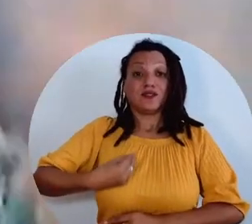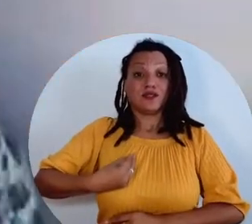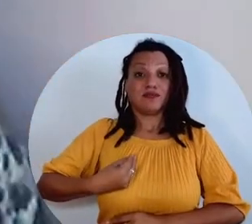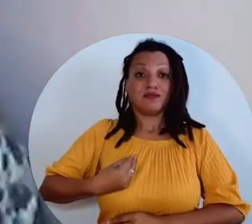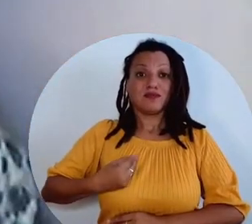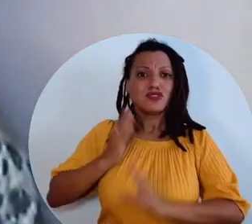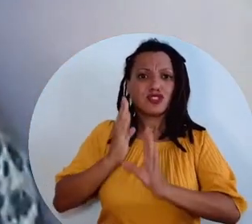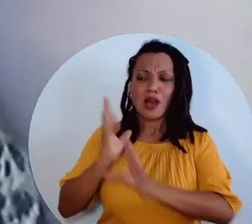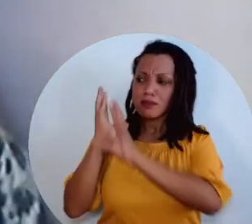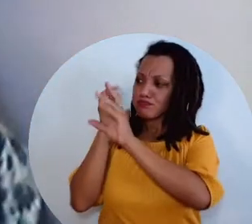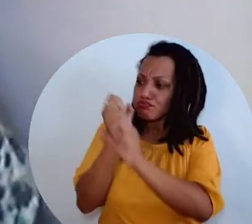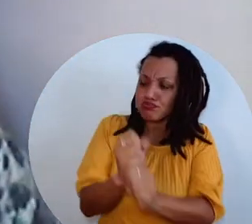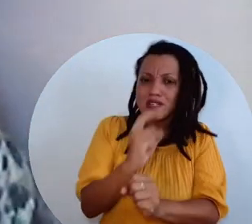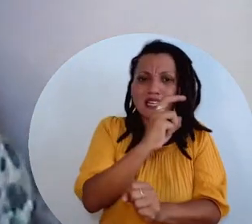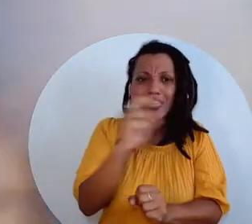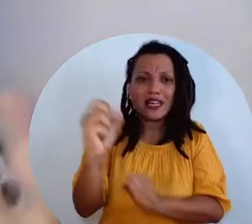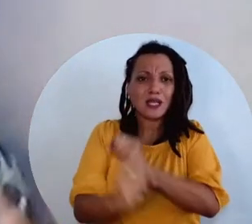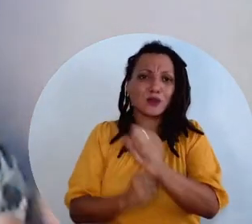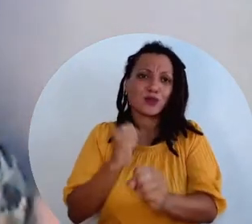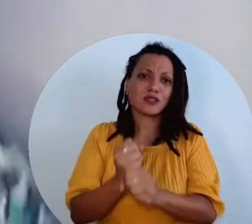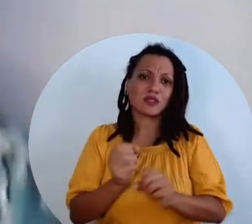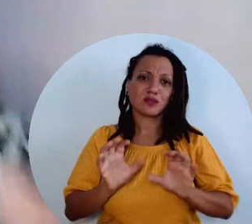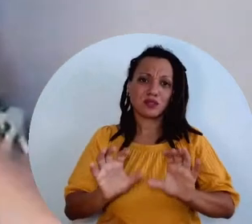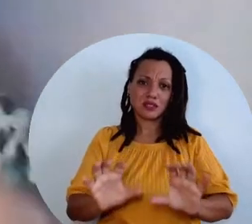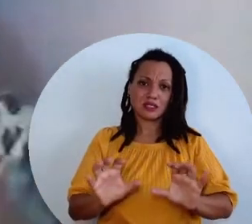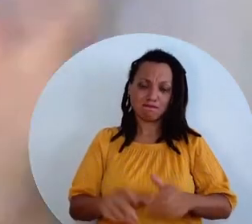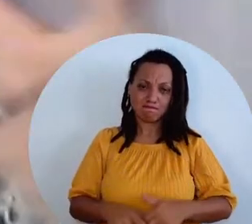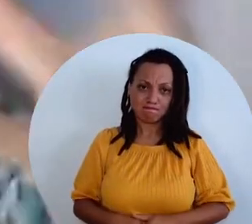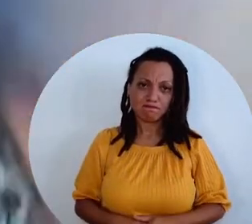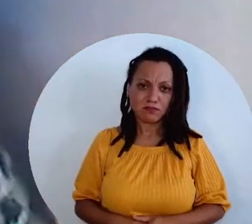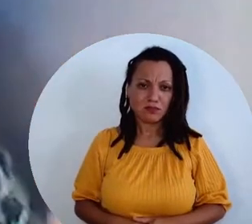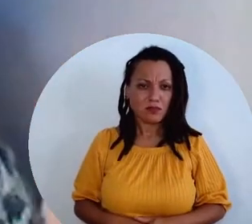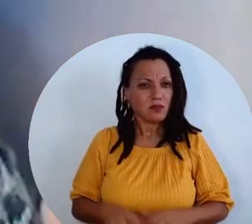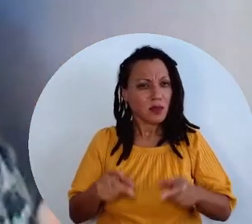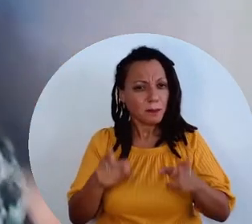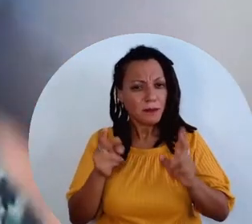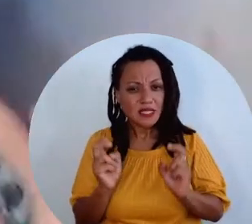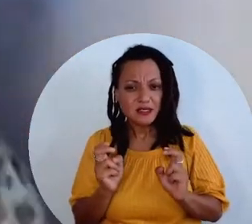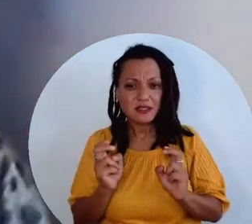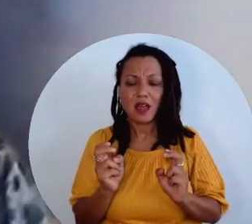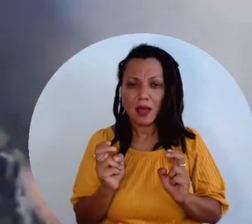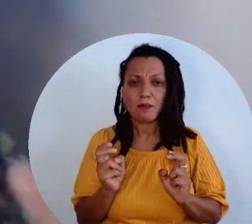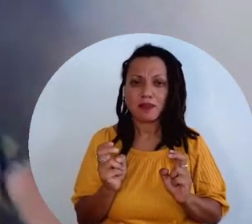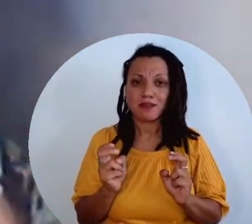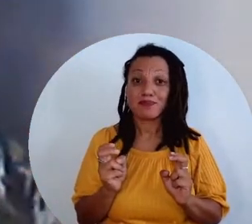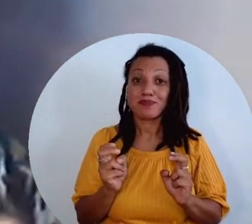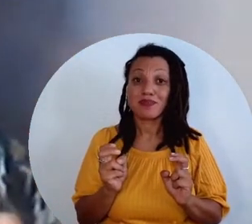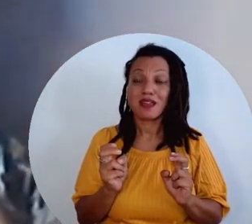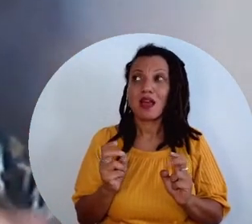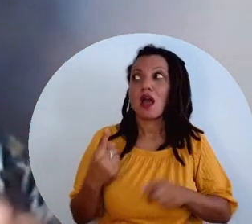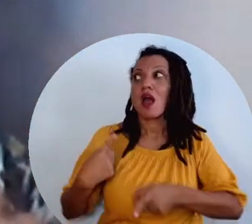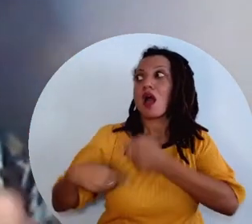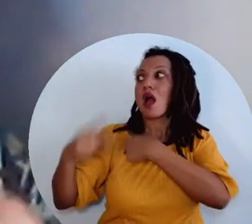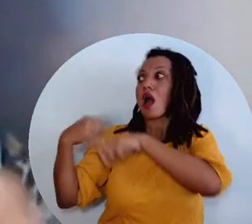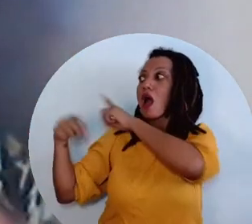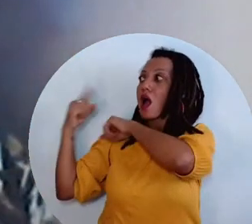anos, a gente fez isso. E aí perceba, a chegada dos nossos ancestrais, no inaugurando a